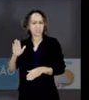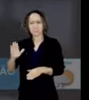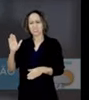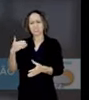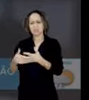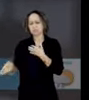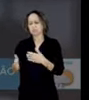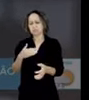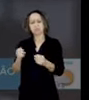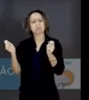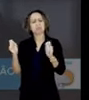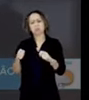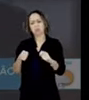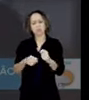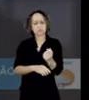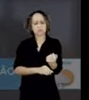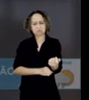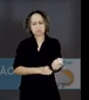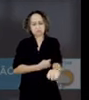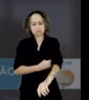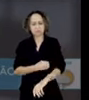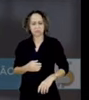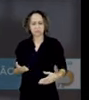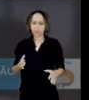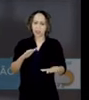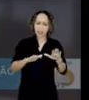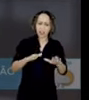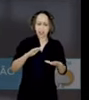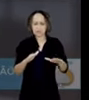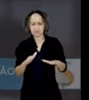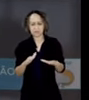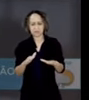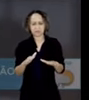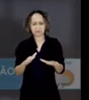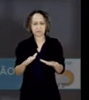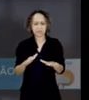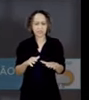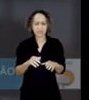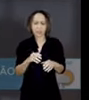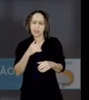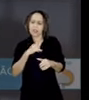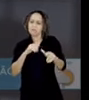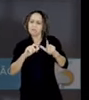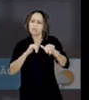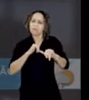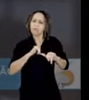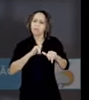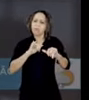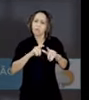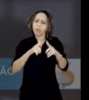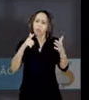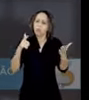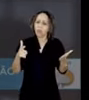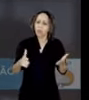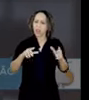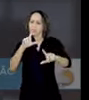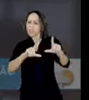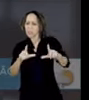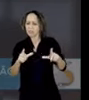presidente. Você tem muita gente nova se lançando candidato. Se o problema fosse esse, liderança nova, você vai